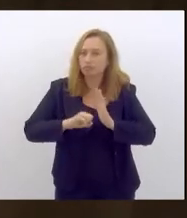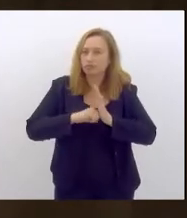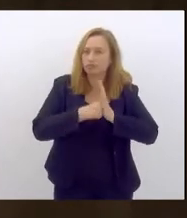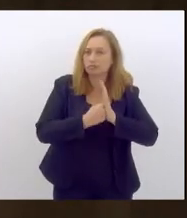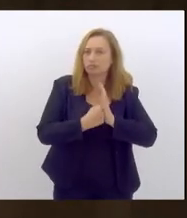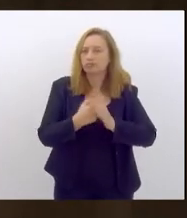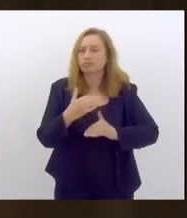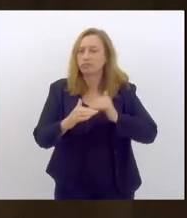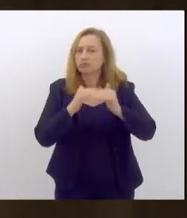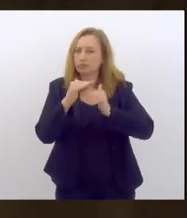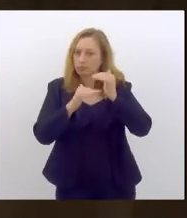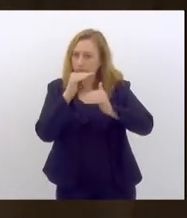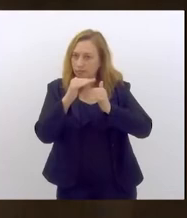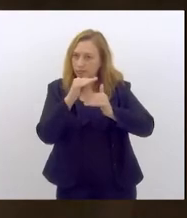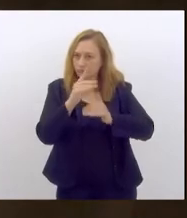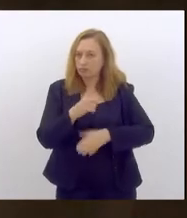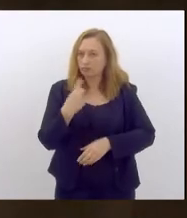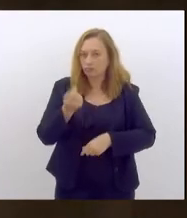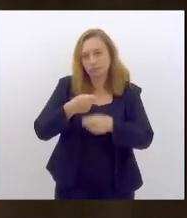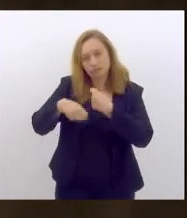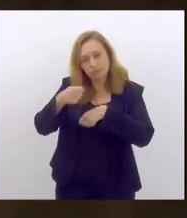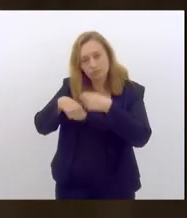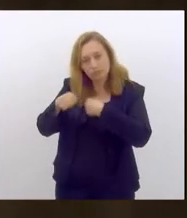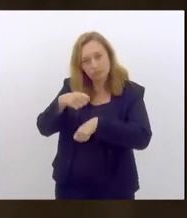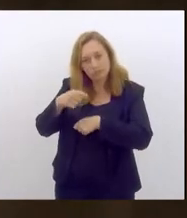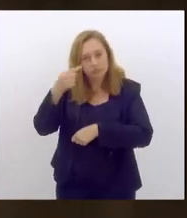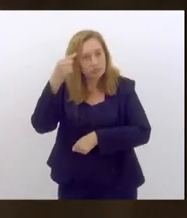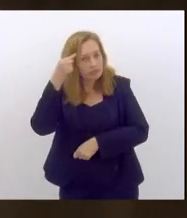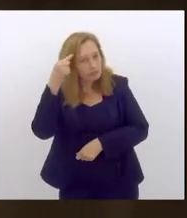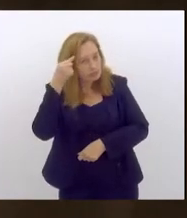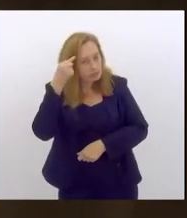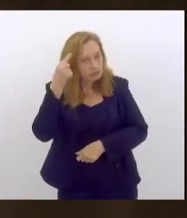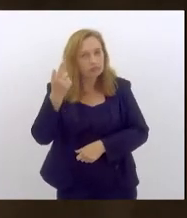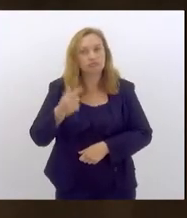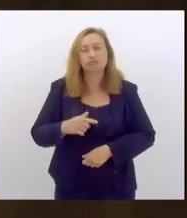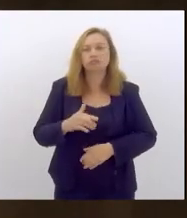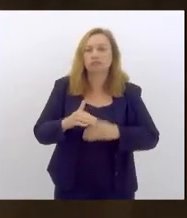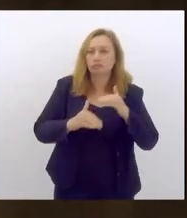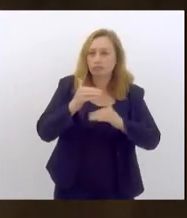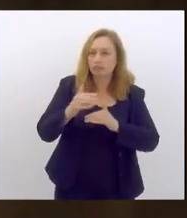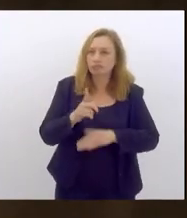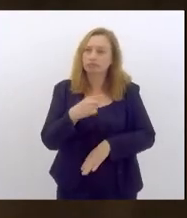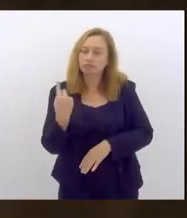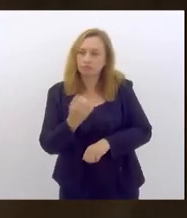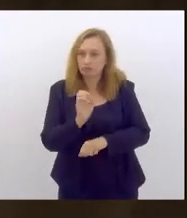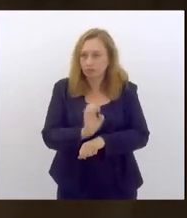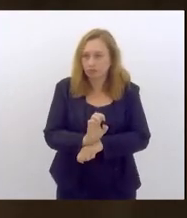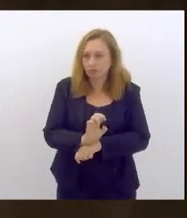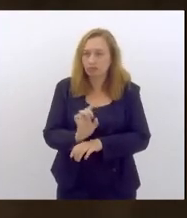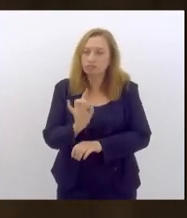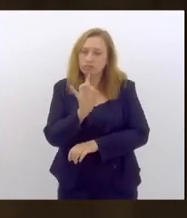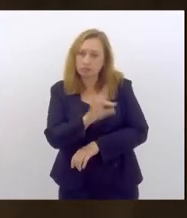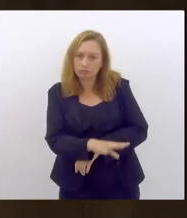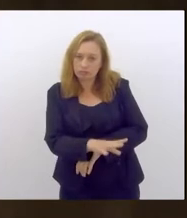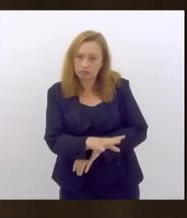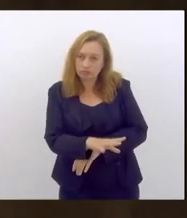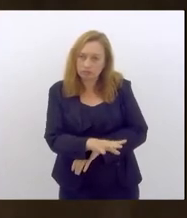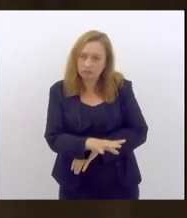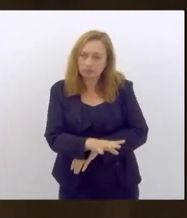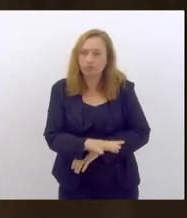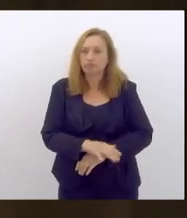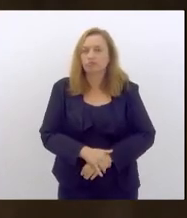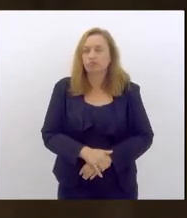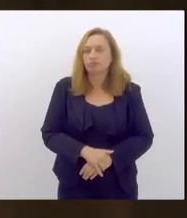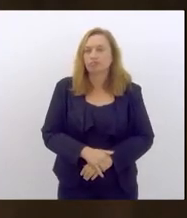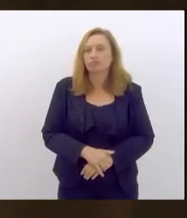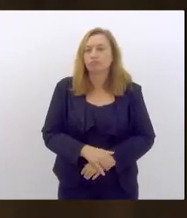do desenvolvimento da nossa economia, do desenvolvimento do nosso pensamento, do desenvolvimento do nosso Estado. E, por último, fechando o sexteto,